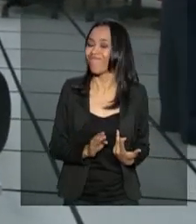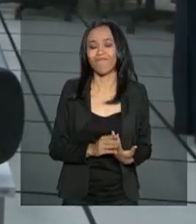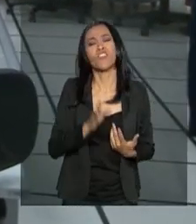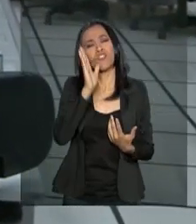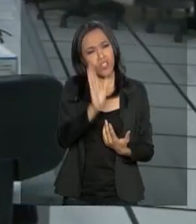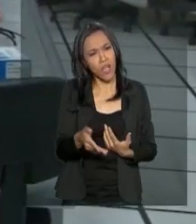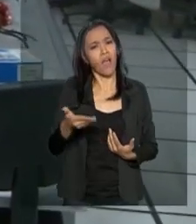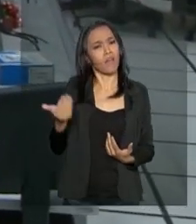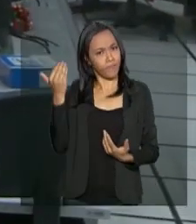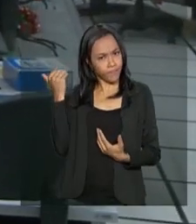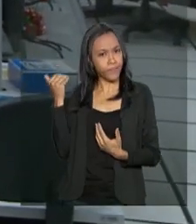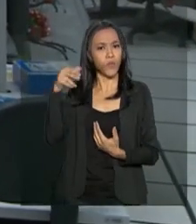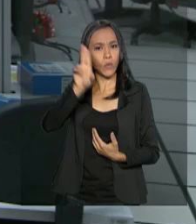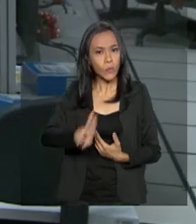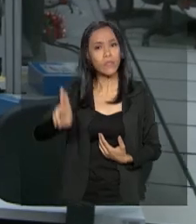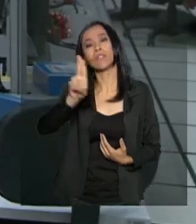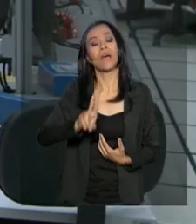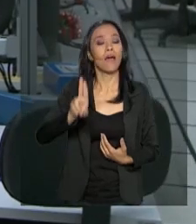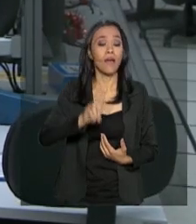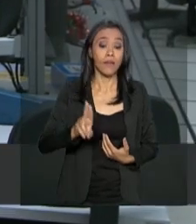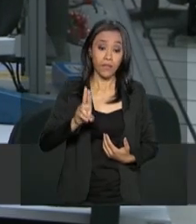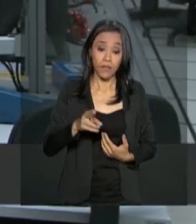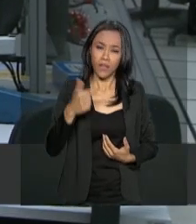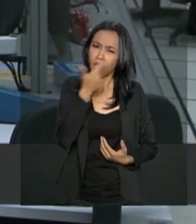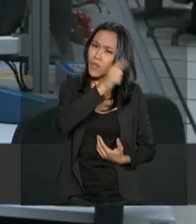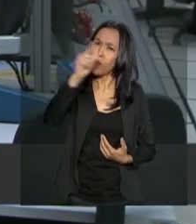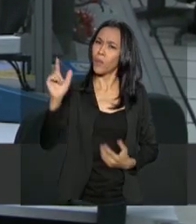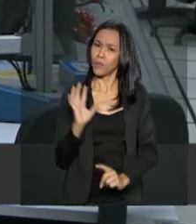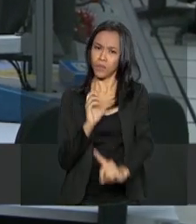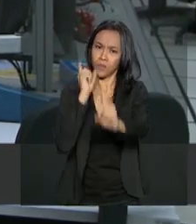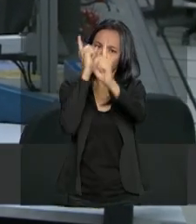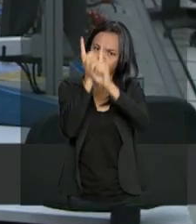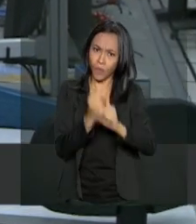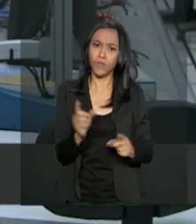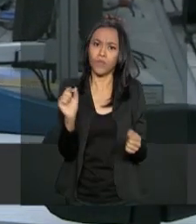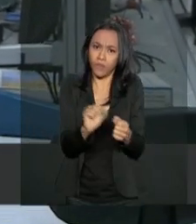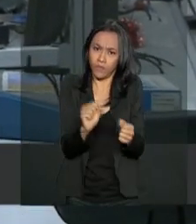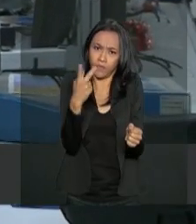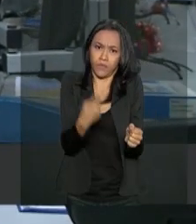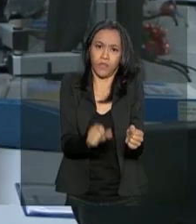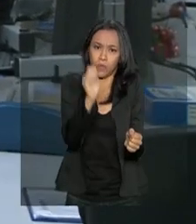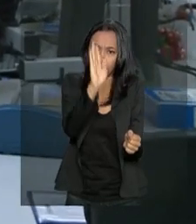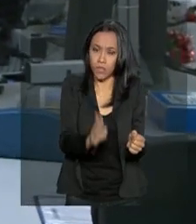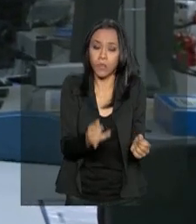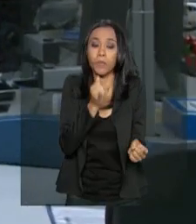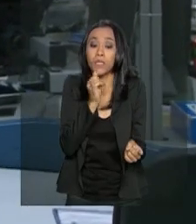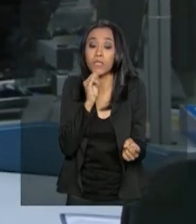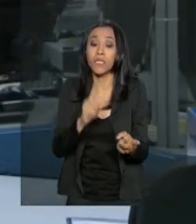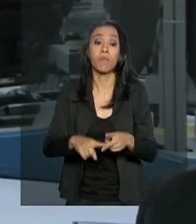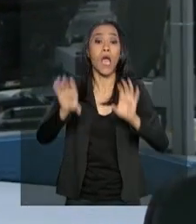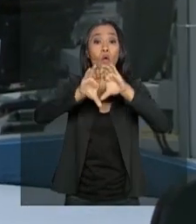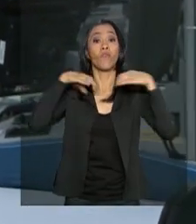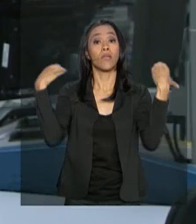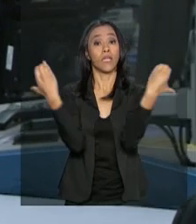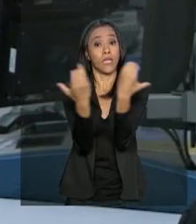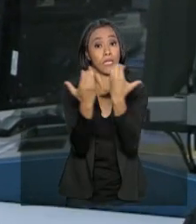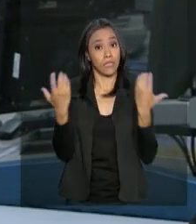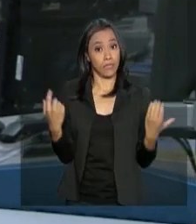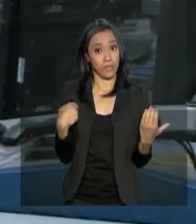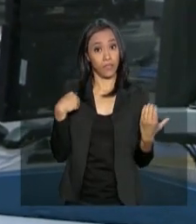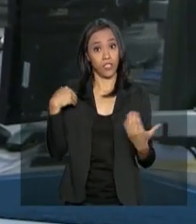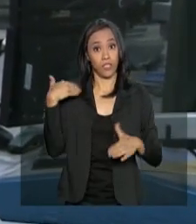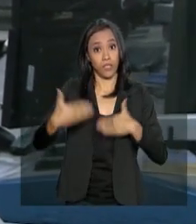foi adotado pela força aérea brasileira em outros eventos realizados no país como a conferência sobre desenvolvimento sustentável